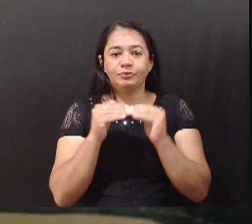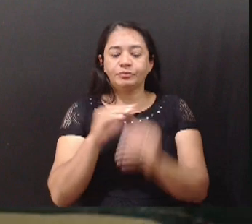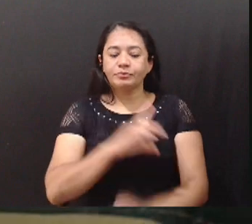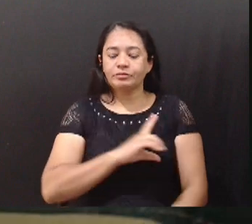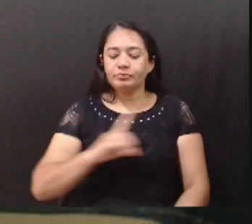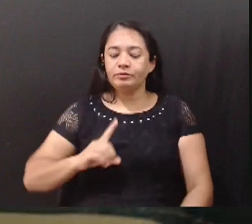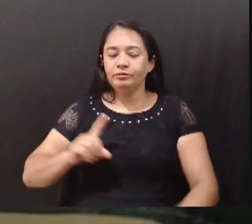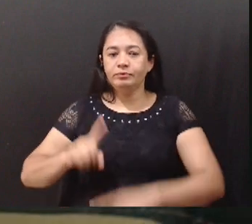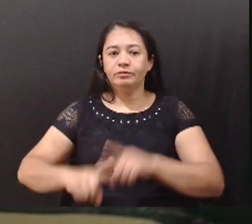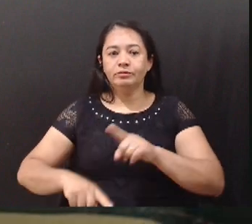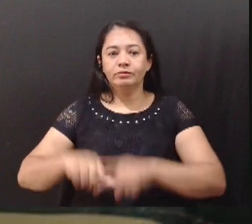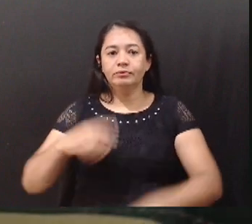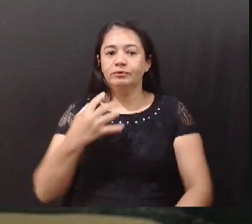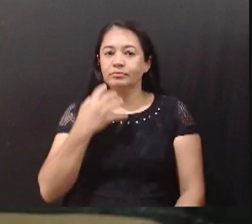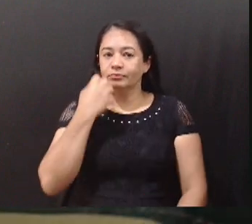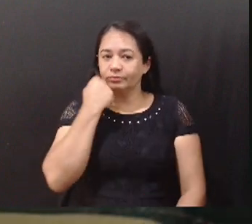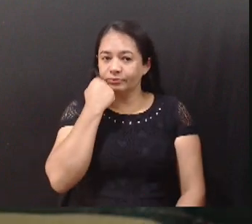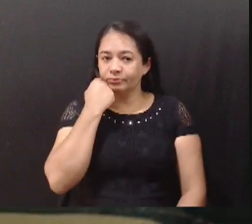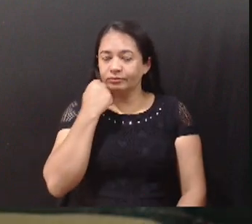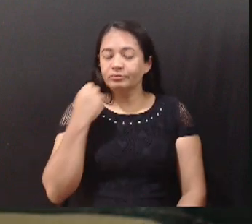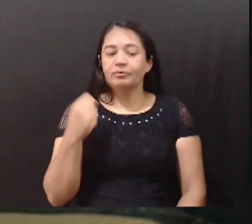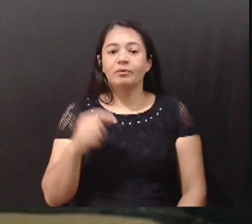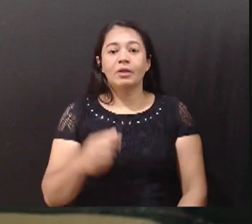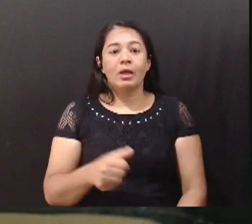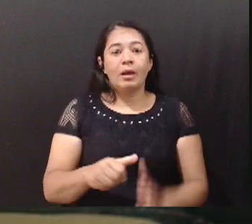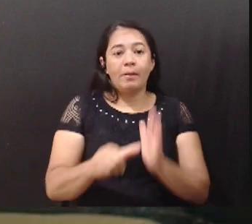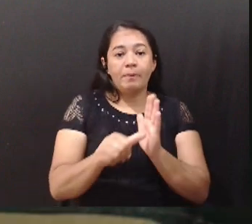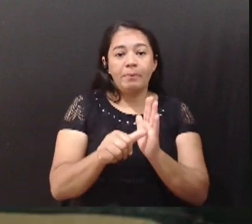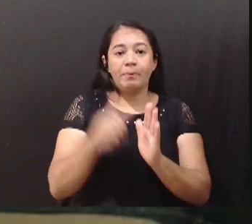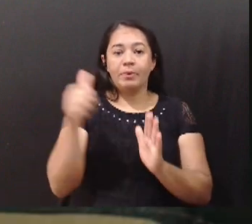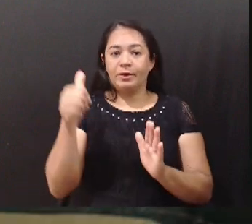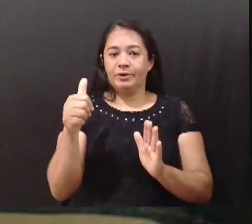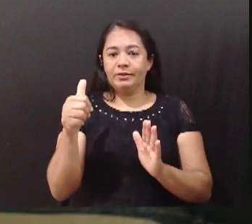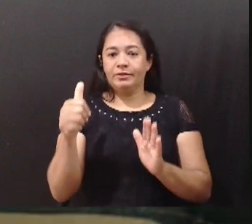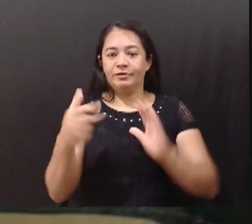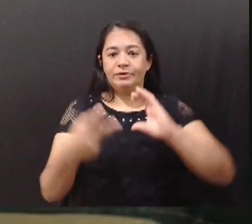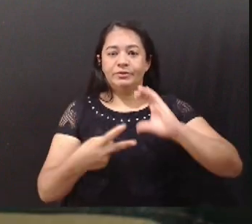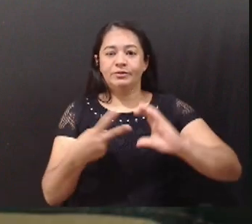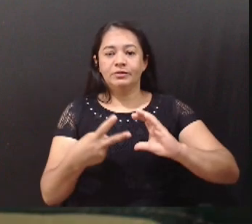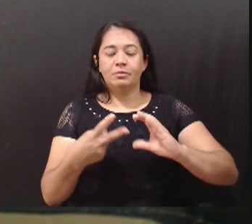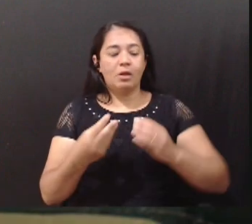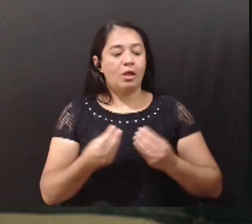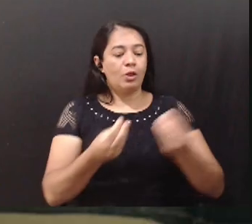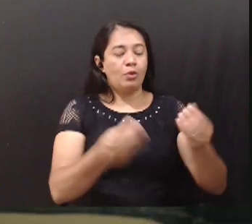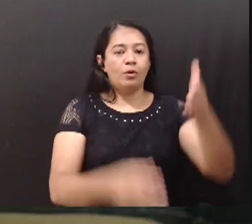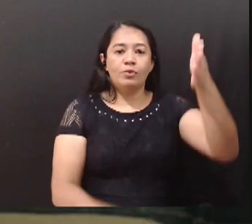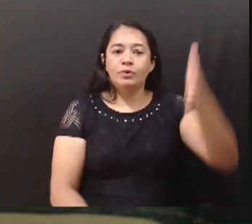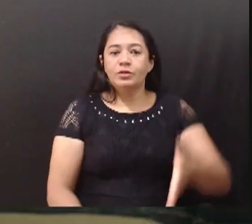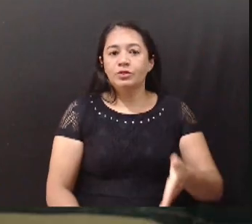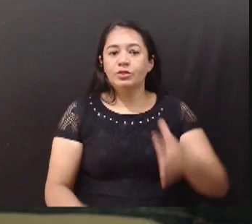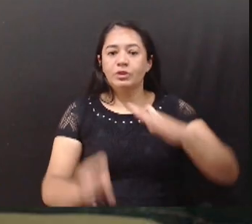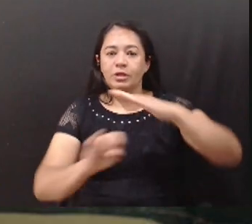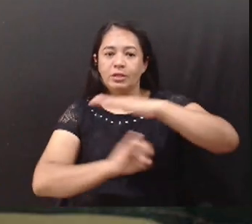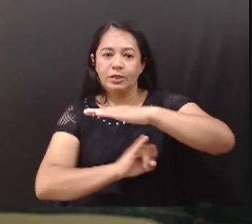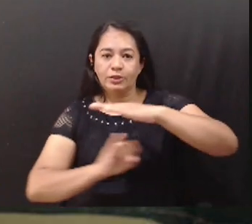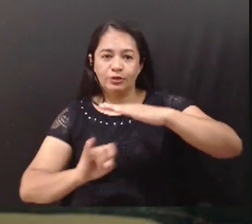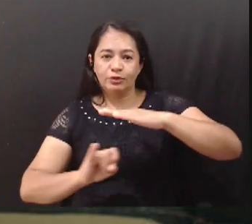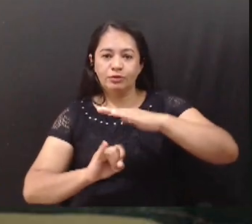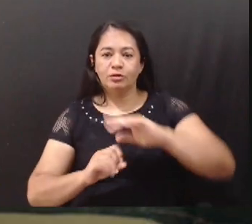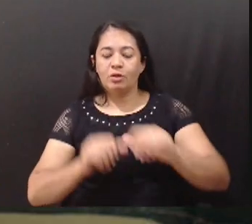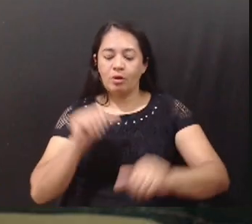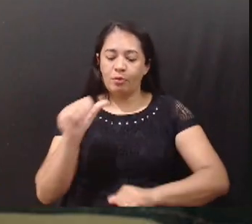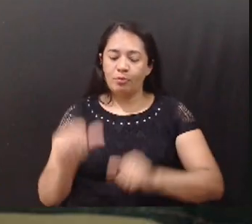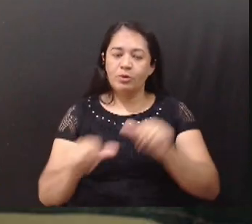Júlio Favinha, é a primeira vez que a Câmara realiza a doação diretamente a entidades, após mudança na legislação